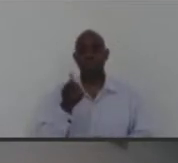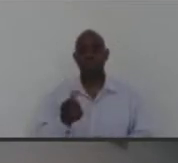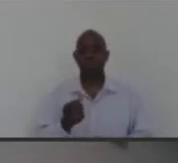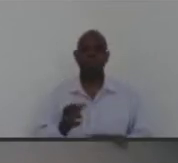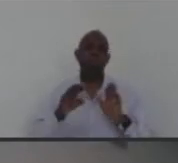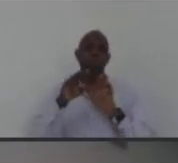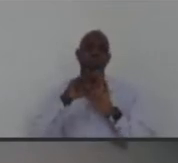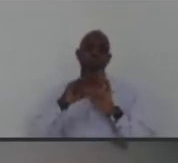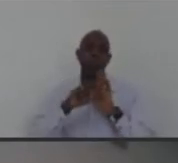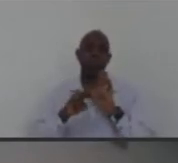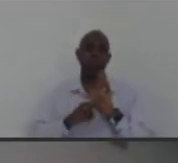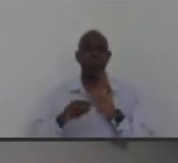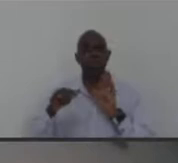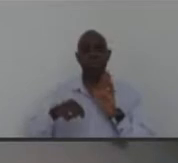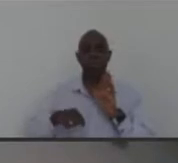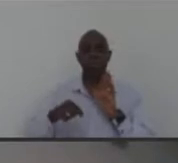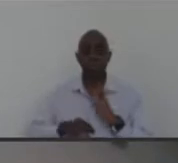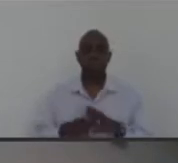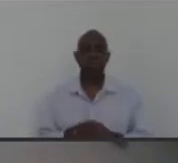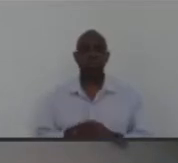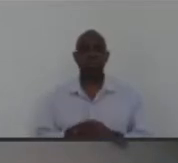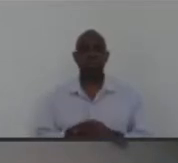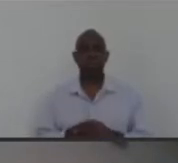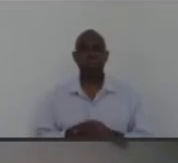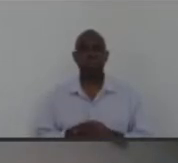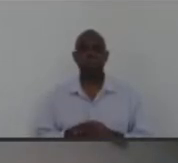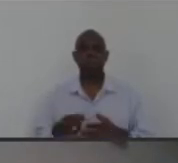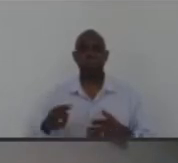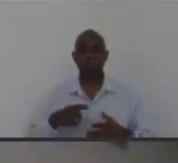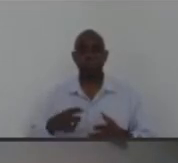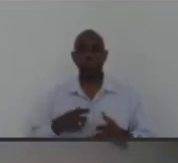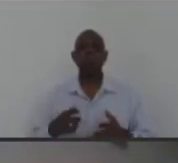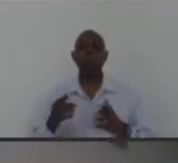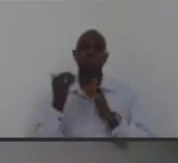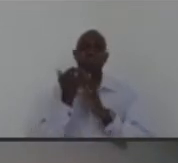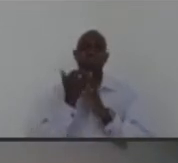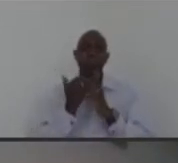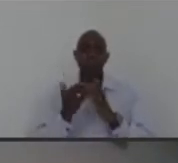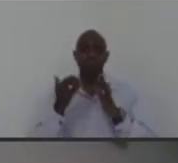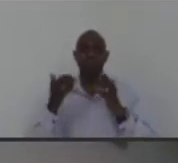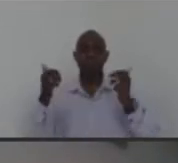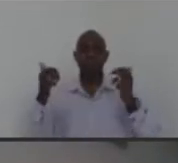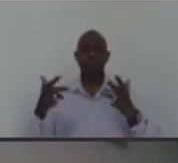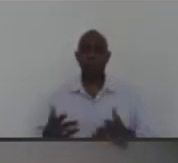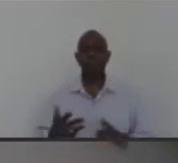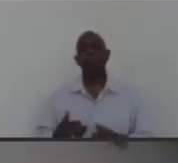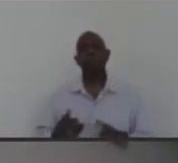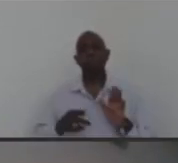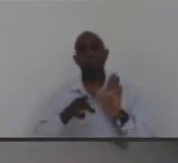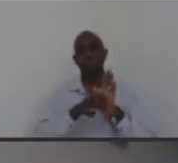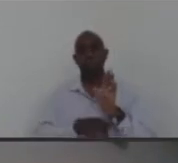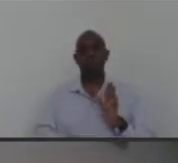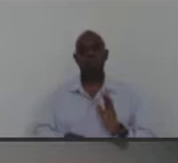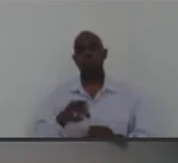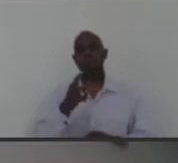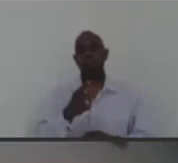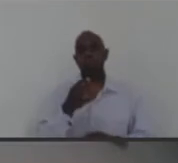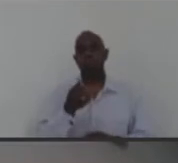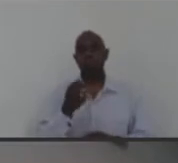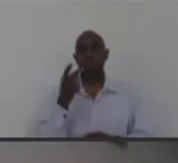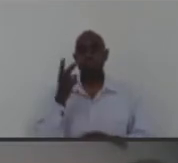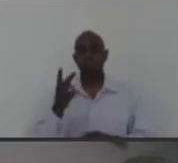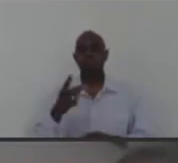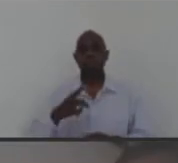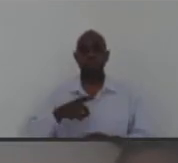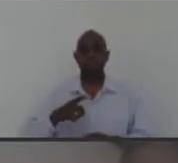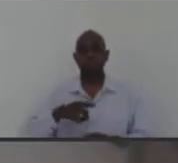vossa excelência, após ouvir do plenário, a tramitação em regime de urgência especial da seguinte matéria. Projeto de lei número 162/2020, autoria excelentíssimo senhor